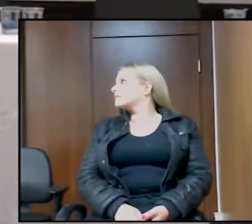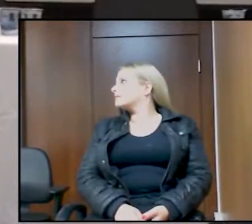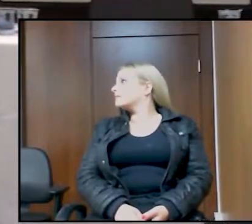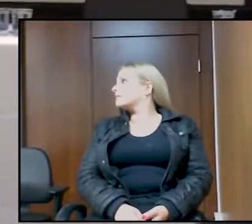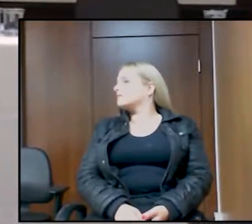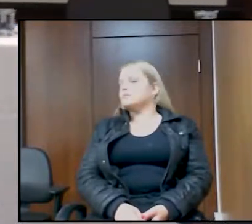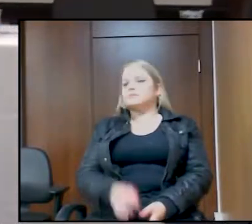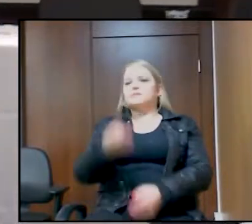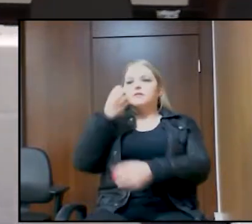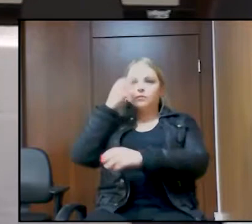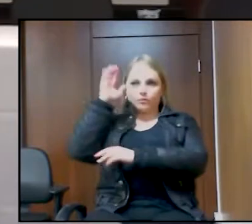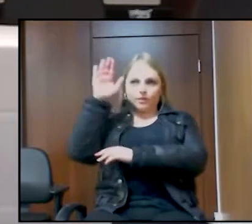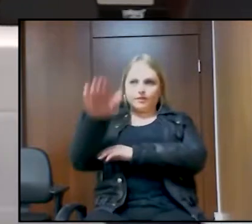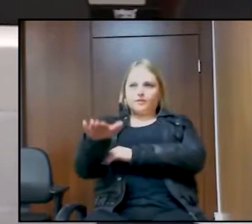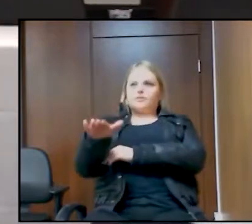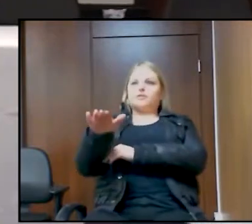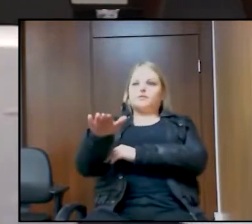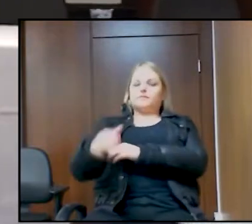Boa tarde.